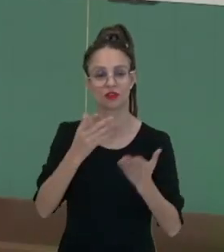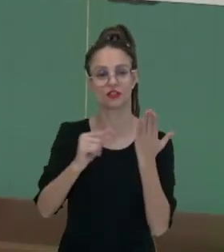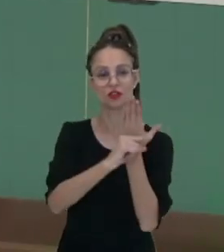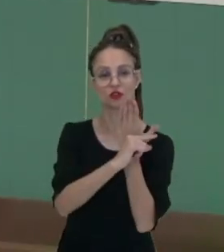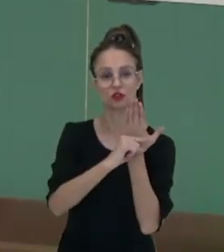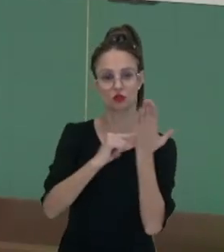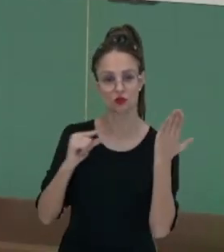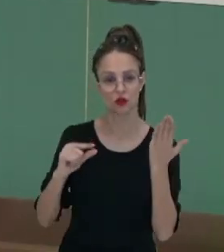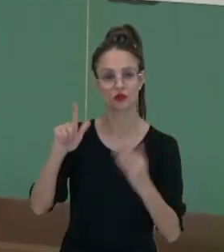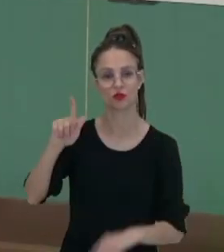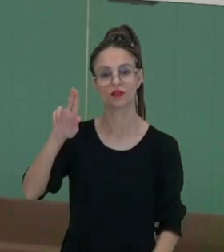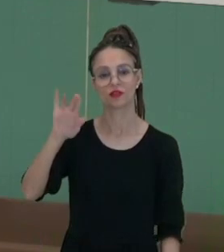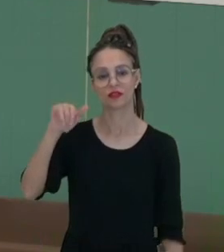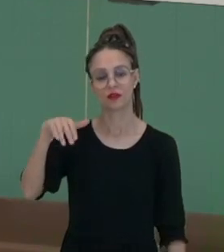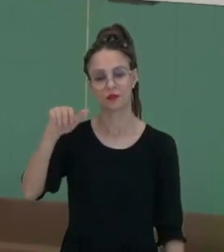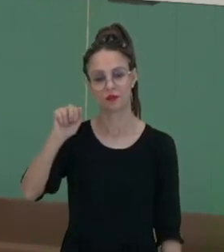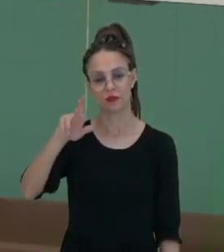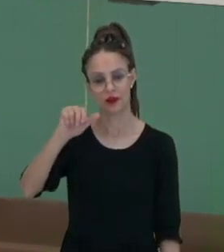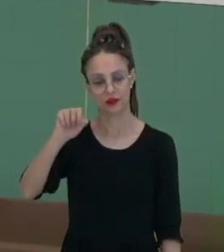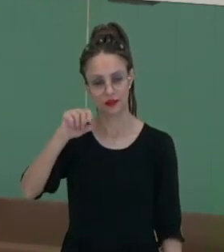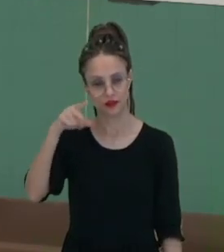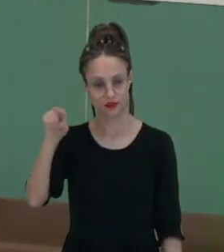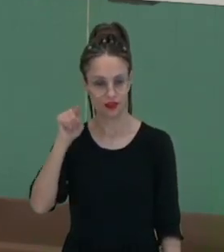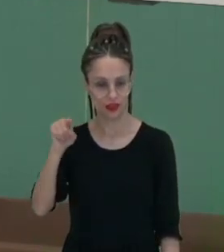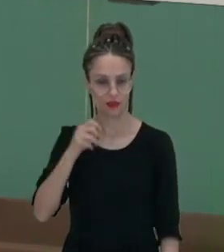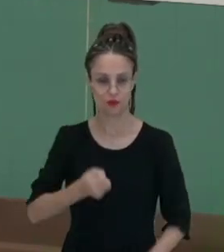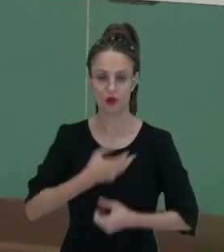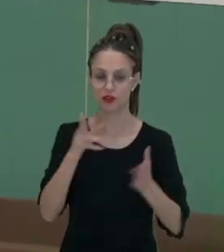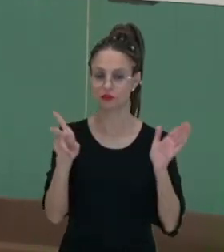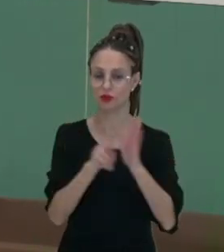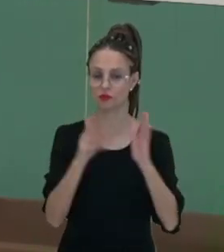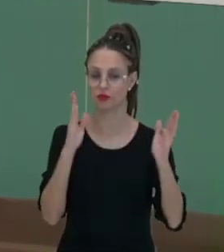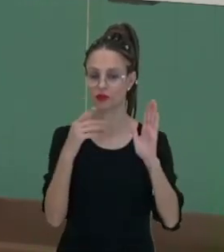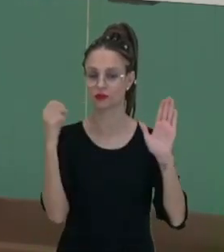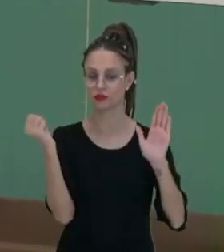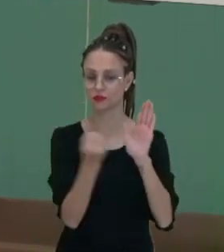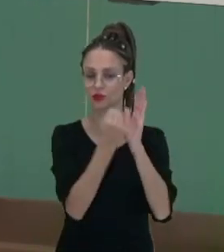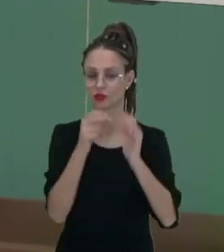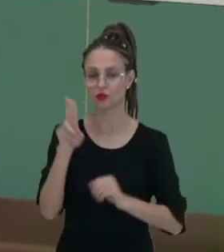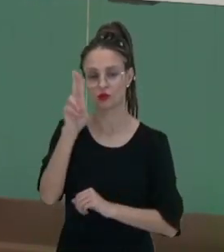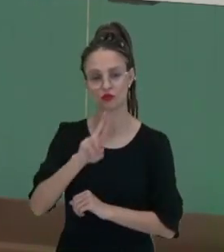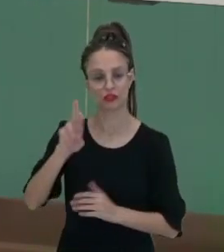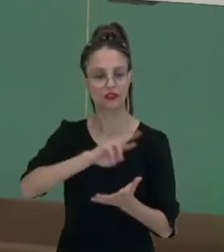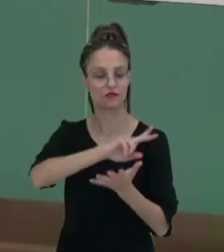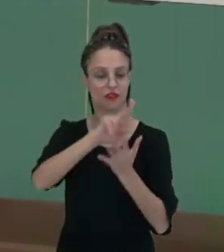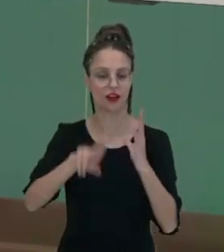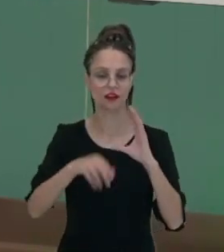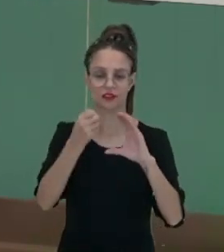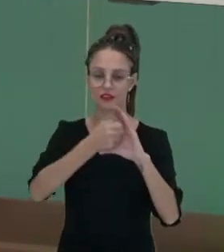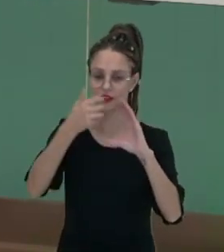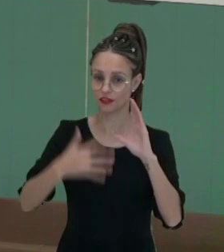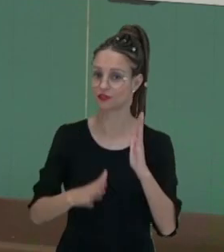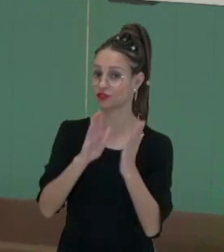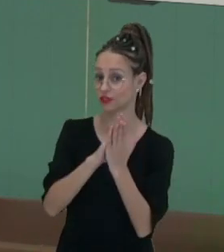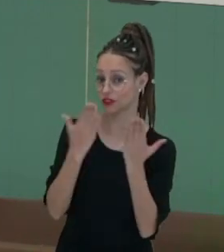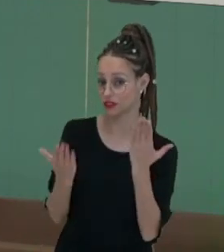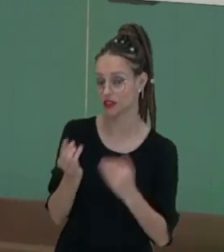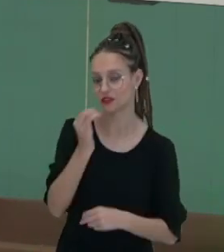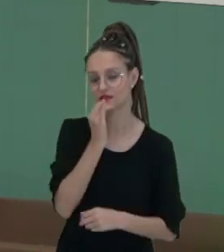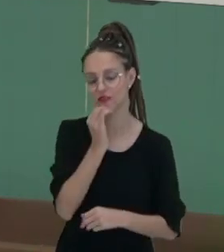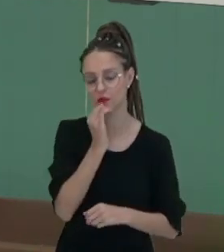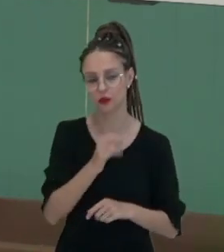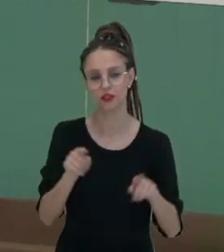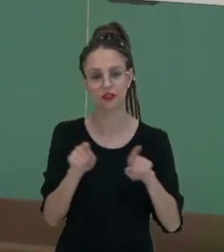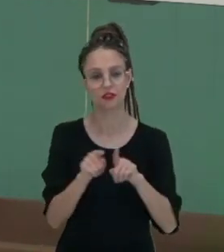Guimarães, poeta simbolista que usava muitas características como a sinestesia, a antítese, e